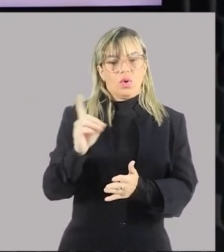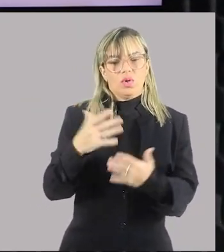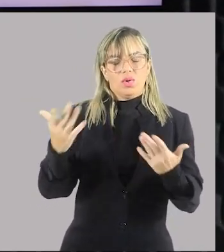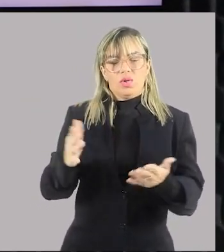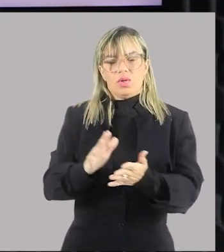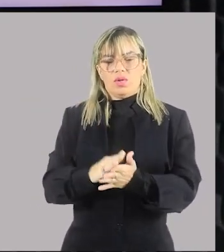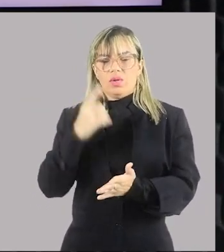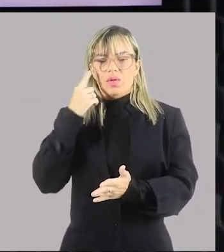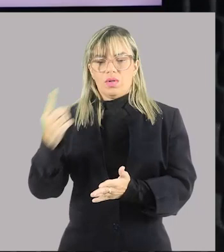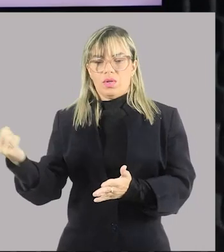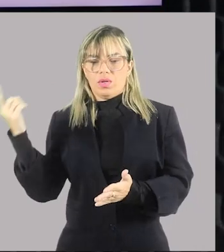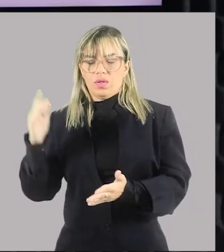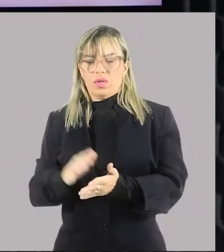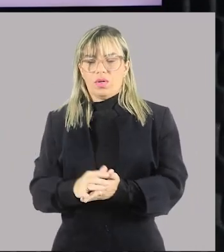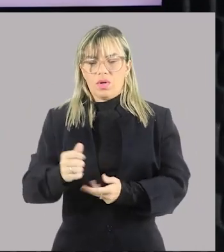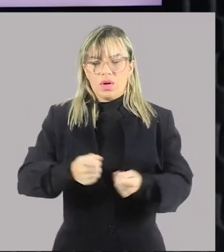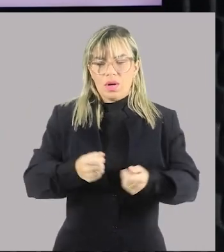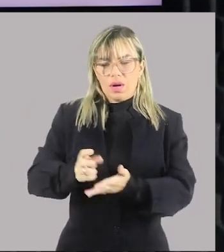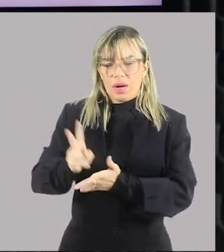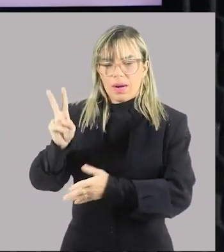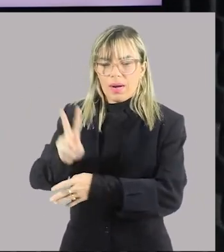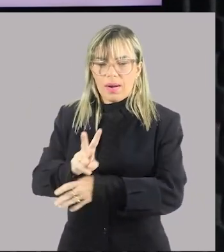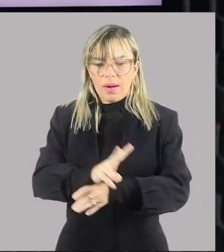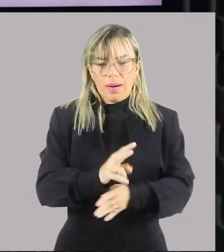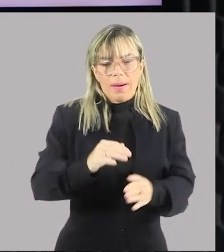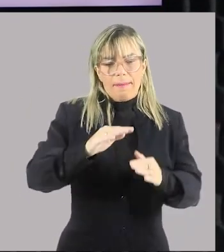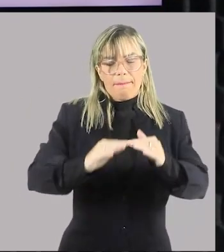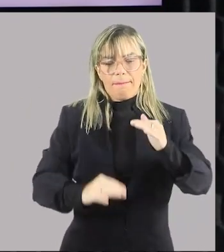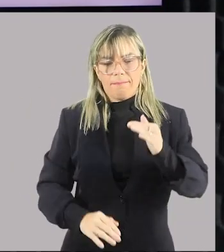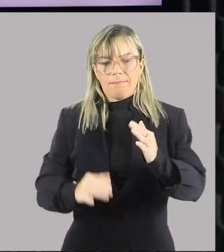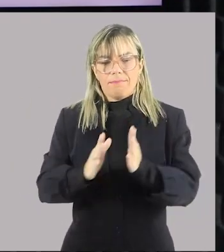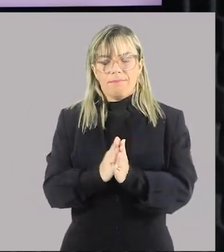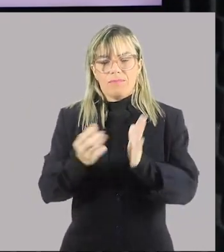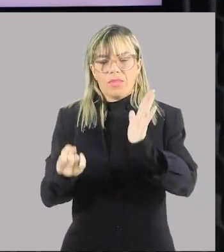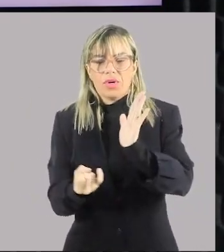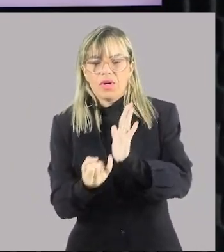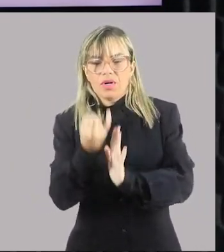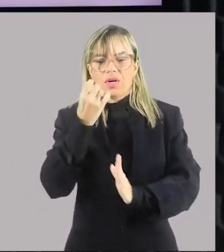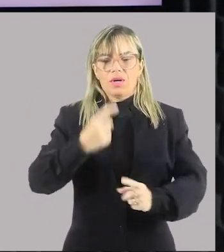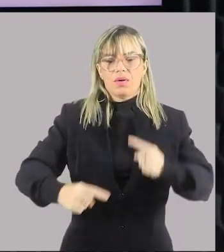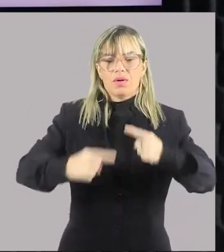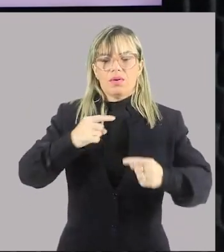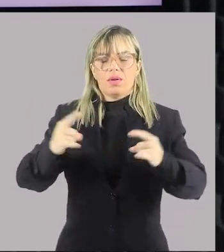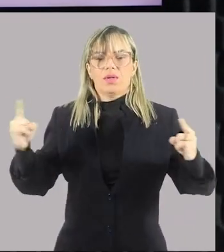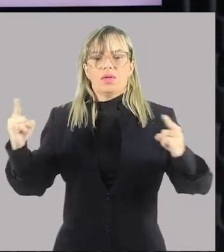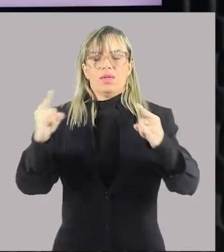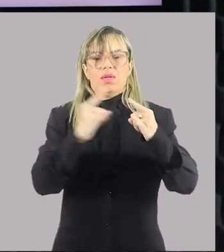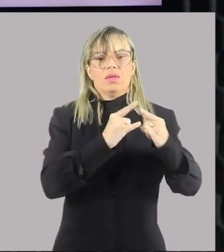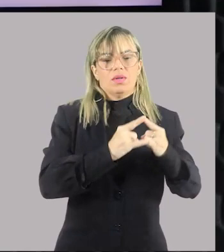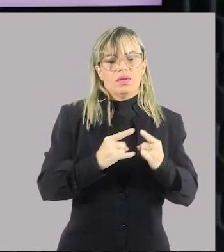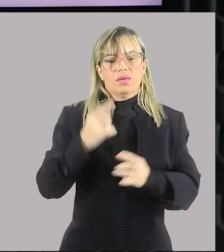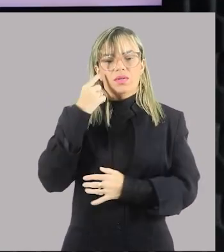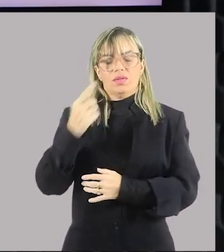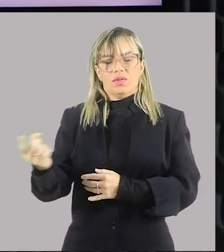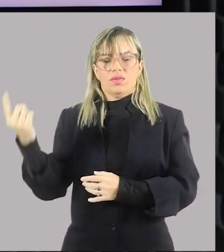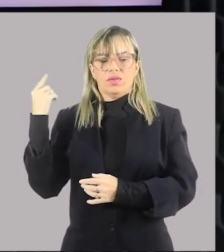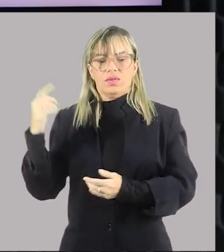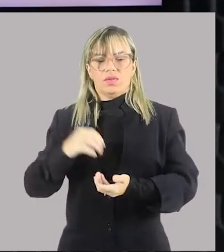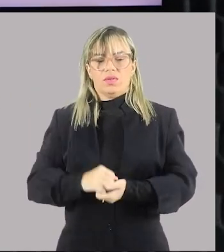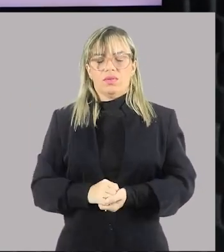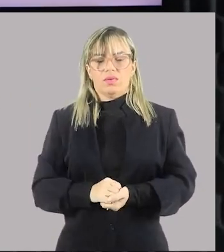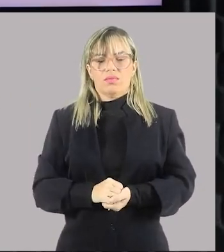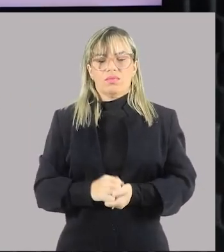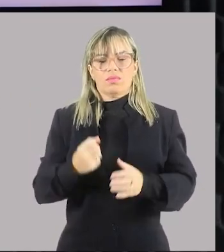a instabilidade inflacionária, a política e a questão institucional. Então, assim, esses elementos aqui,